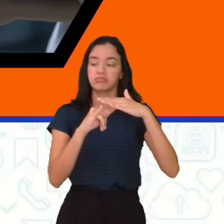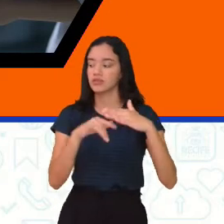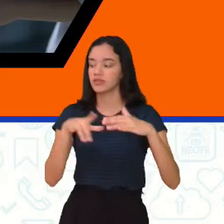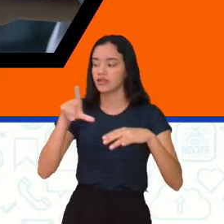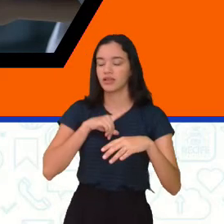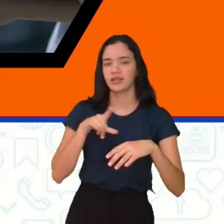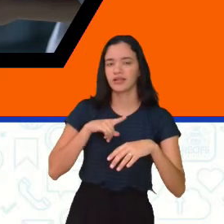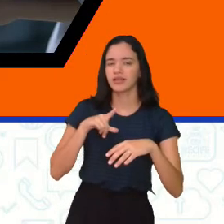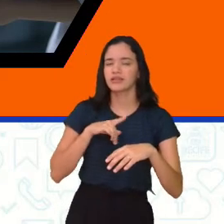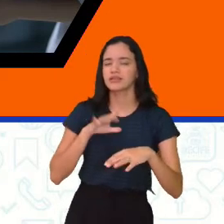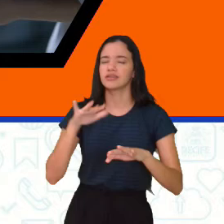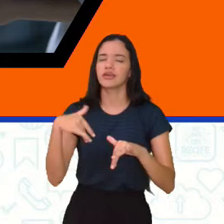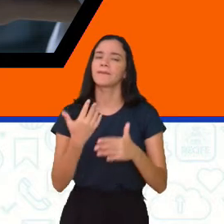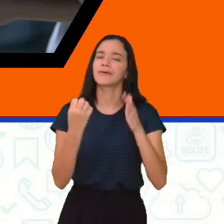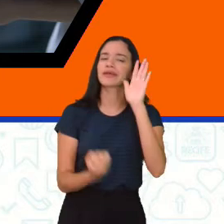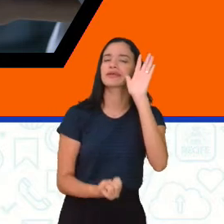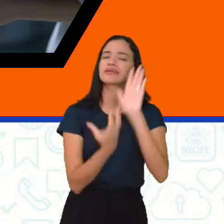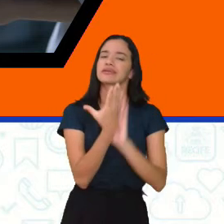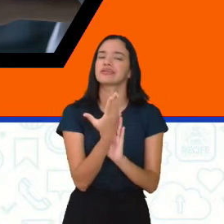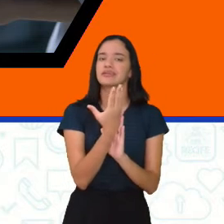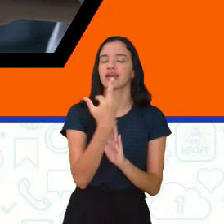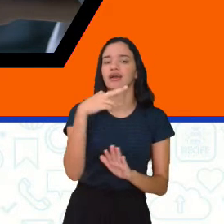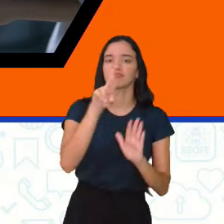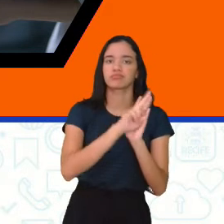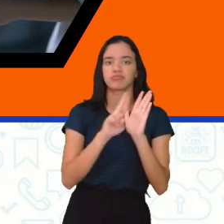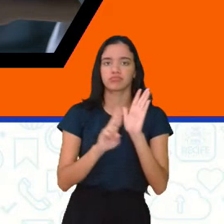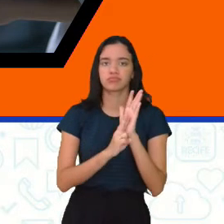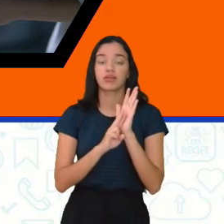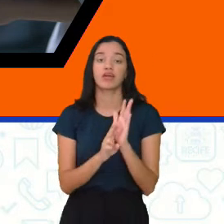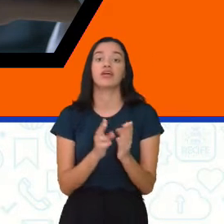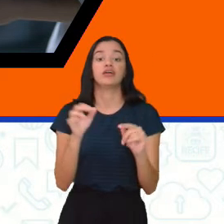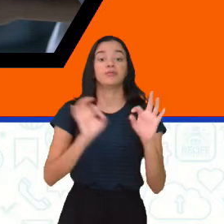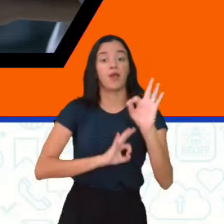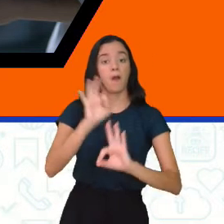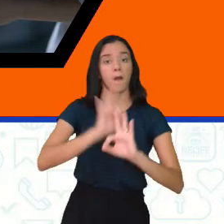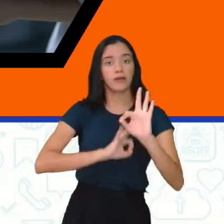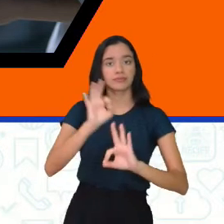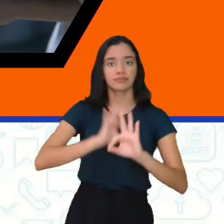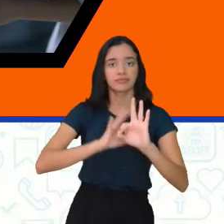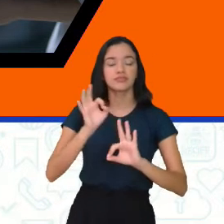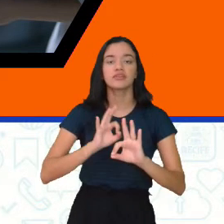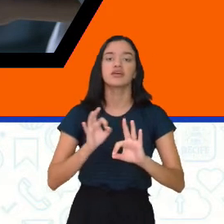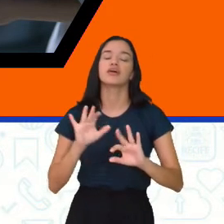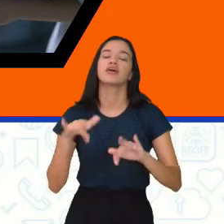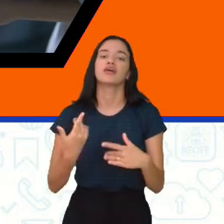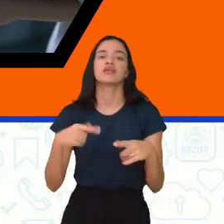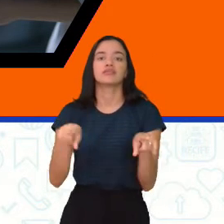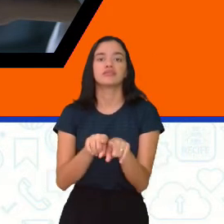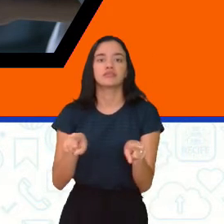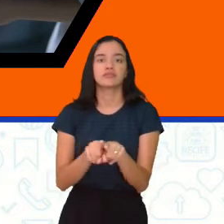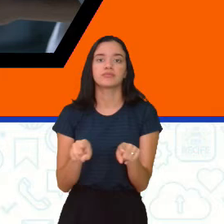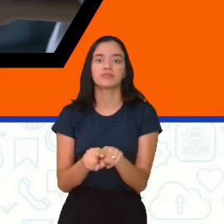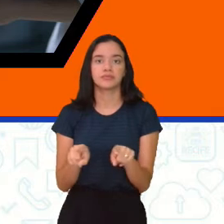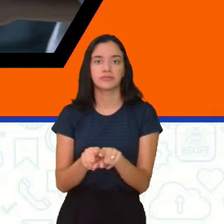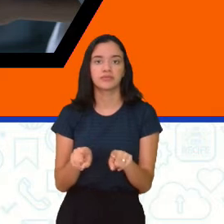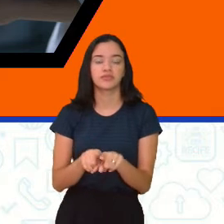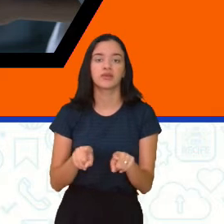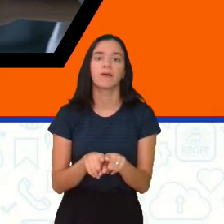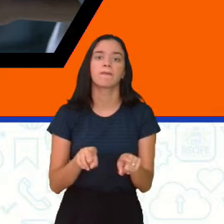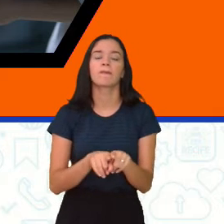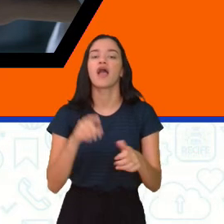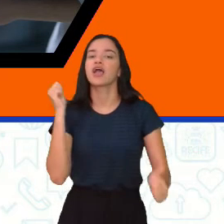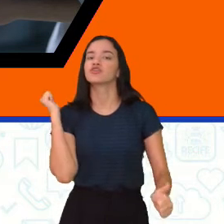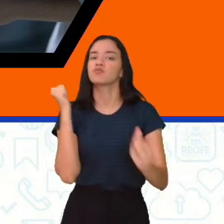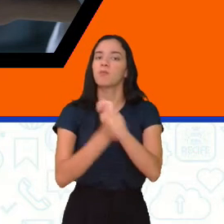elas servirem para criar esses regulamentos, né? Para organizar, elas servem também para fazer com que esse